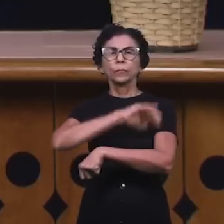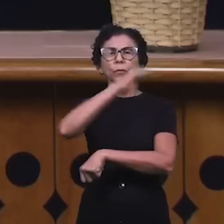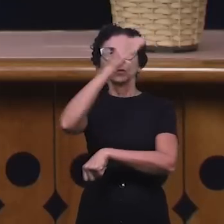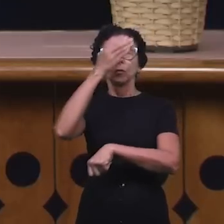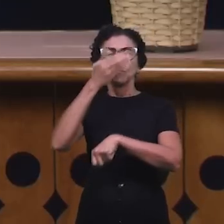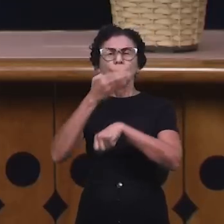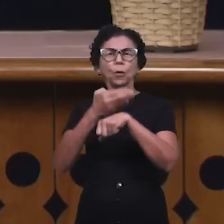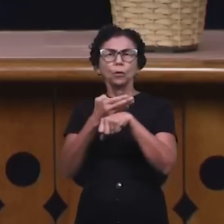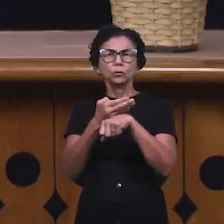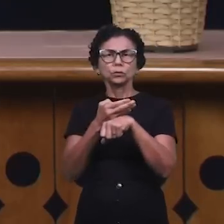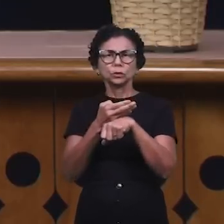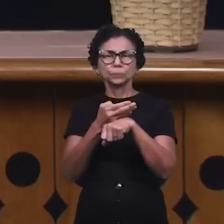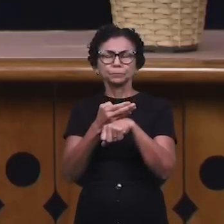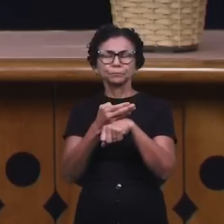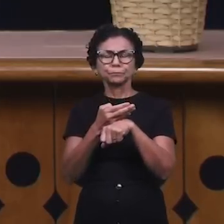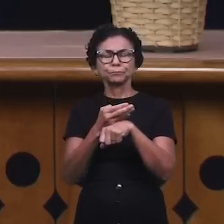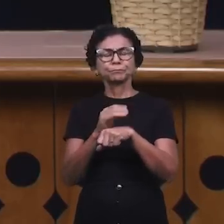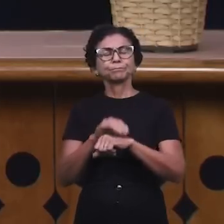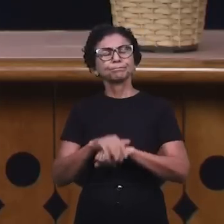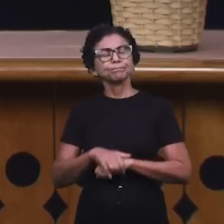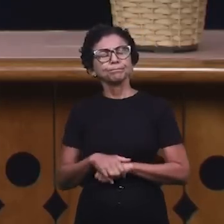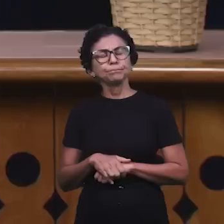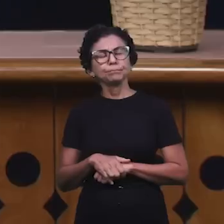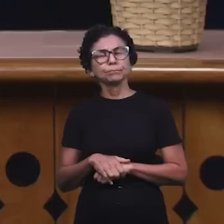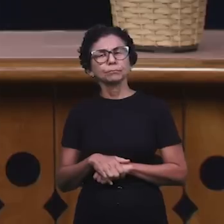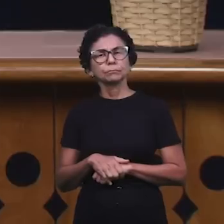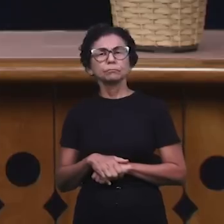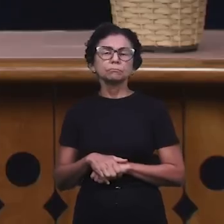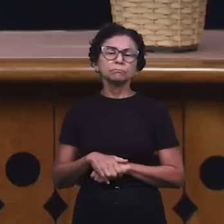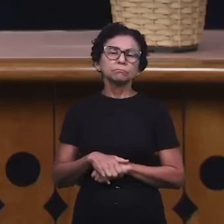nela frutos. E